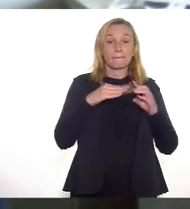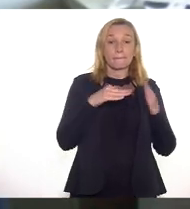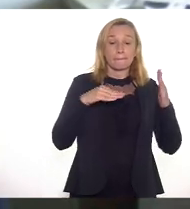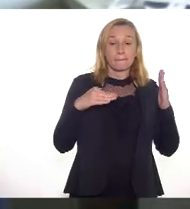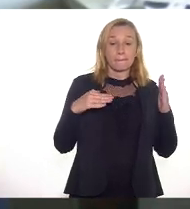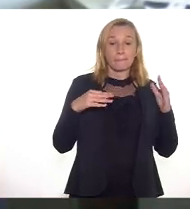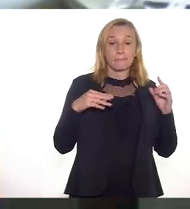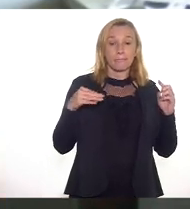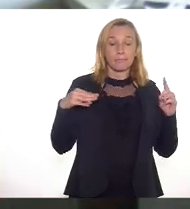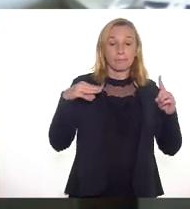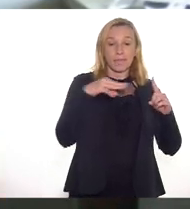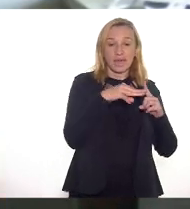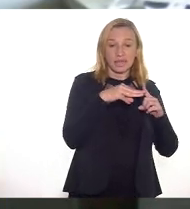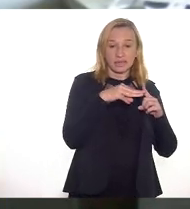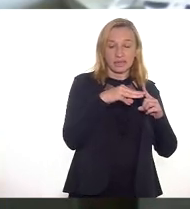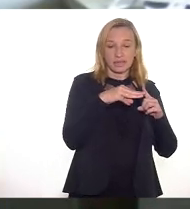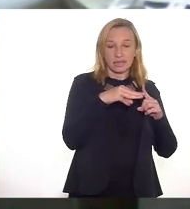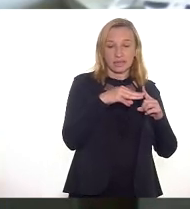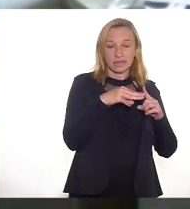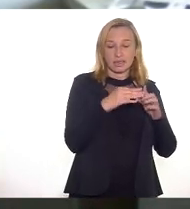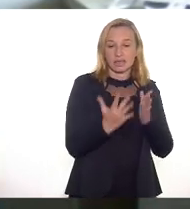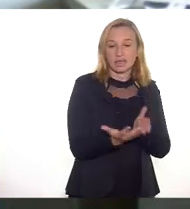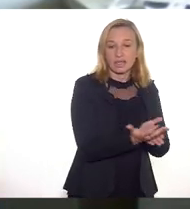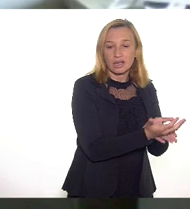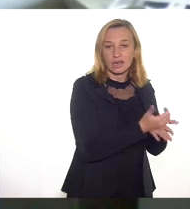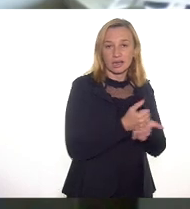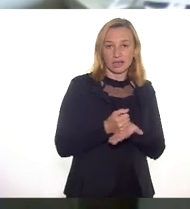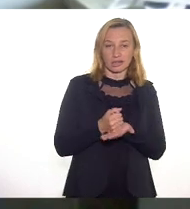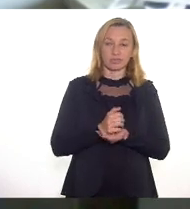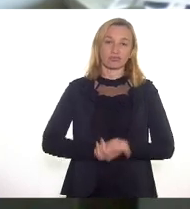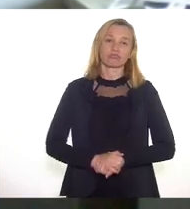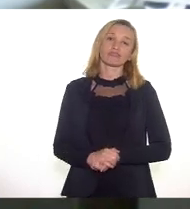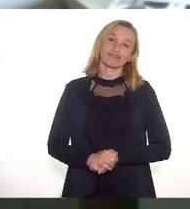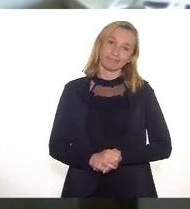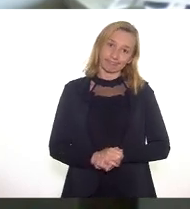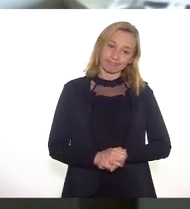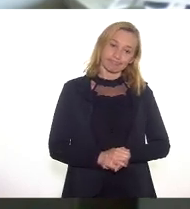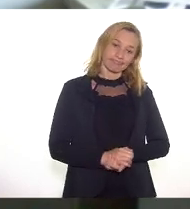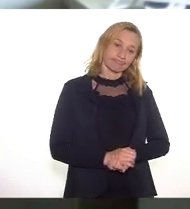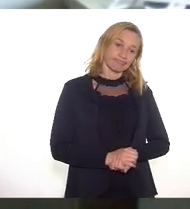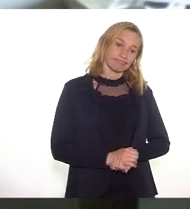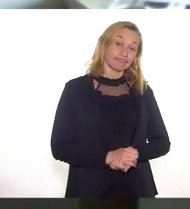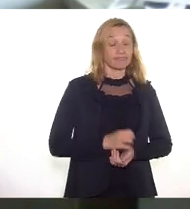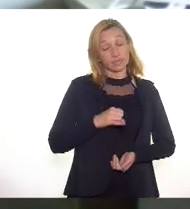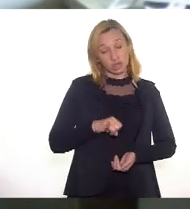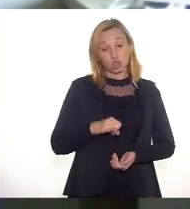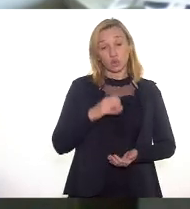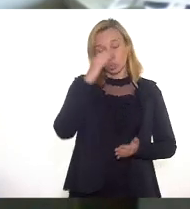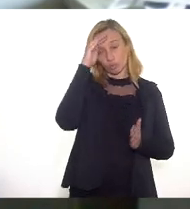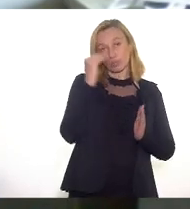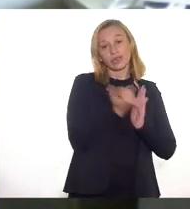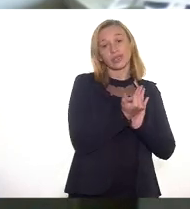cumpridas, metas de arrecadação. E se não se cumprisse,